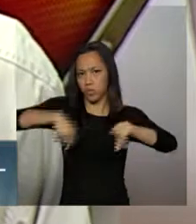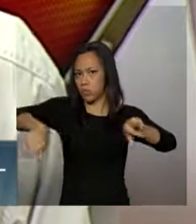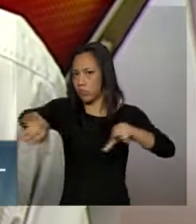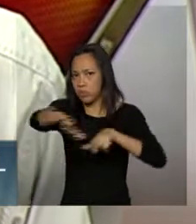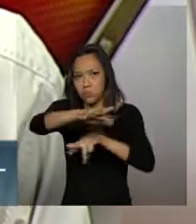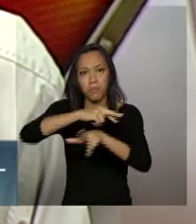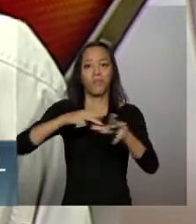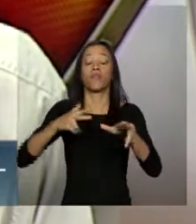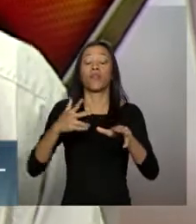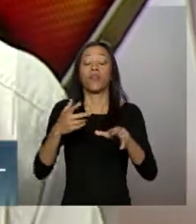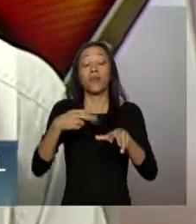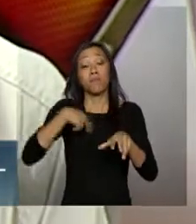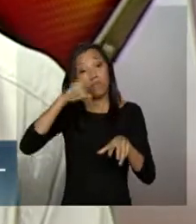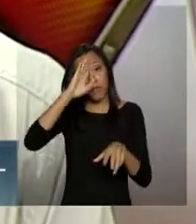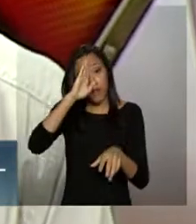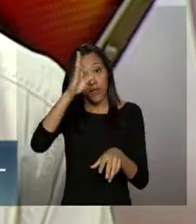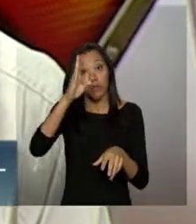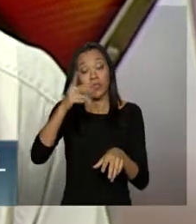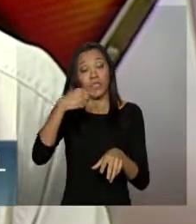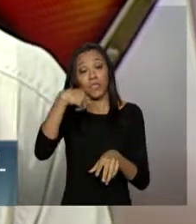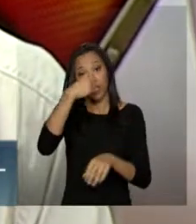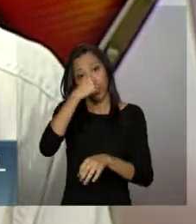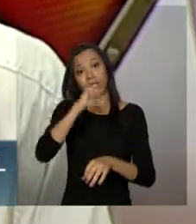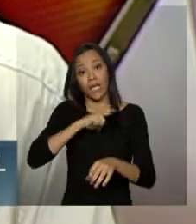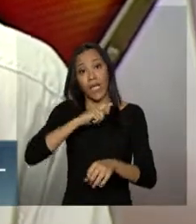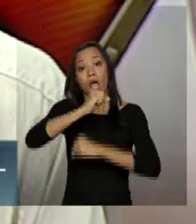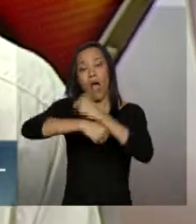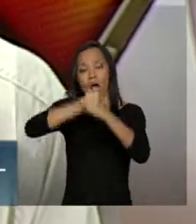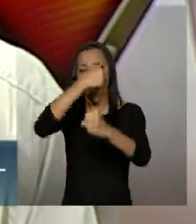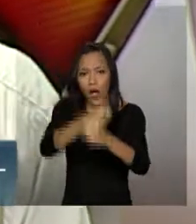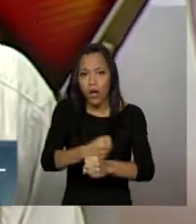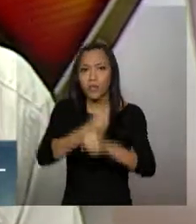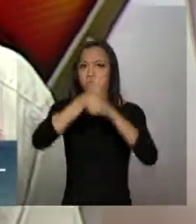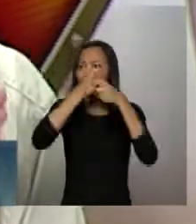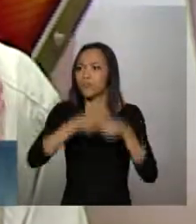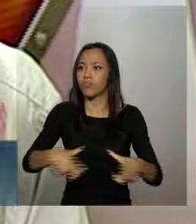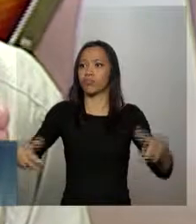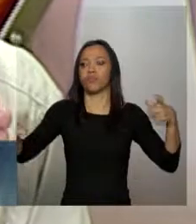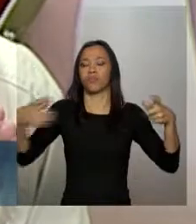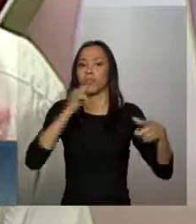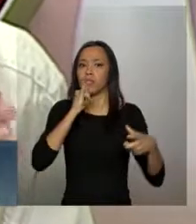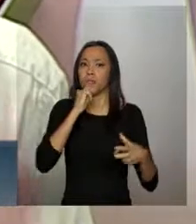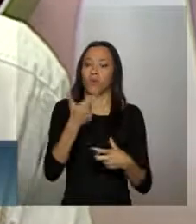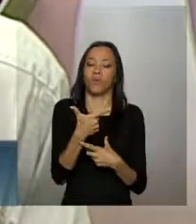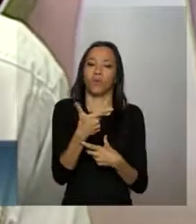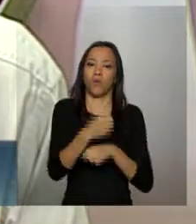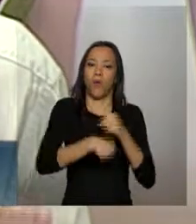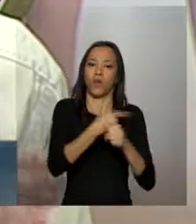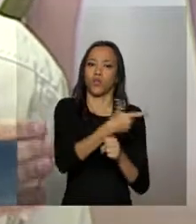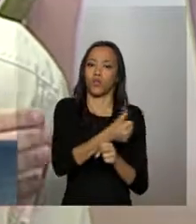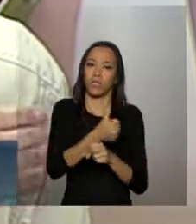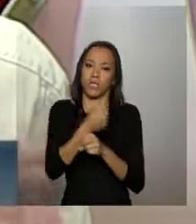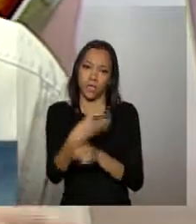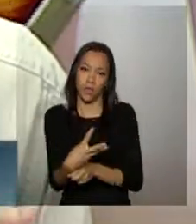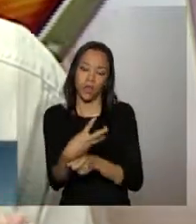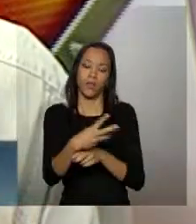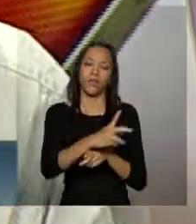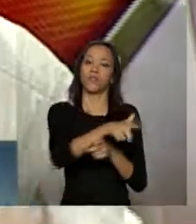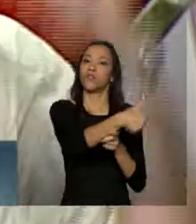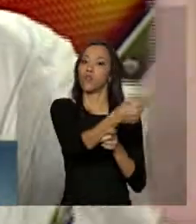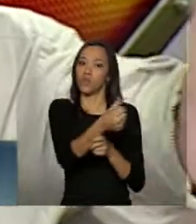interpretação justamente nos anos em que há uma curva mais acentuada, como foi o ano de 2013, como foi o ano de